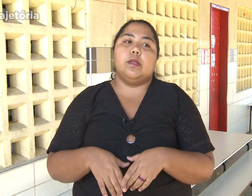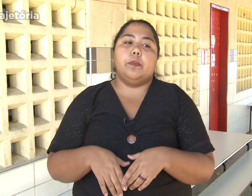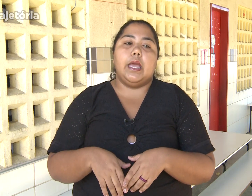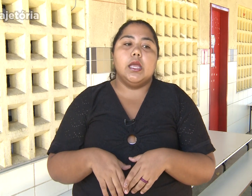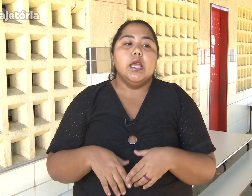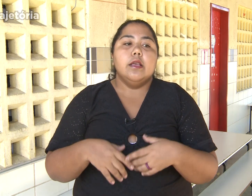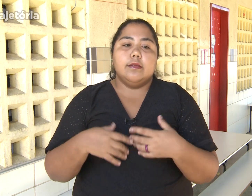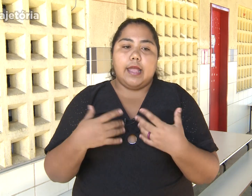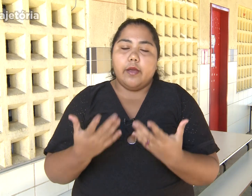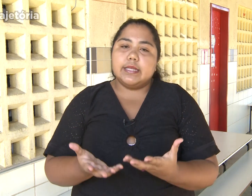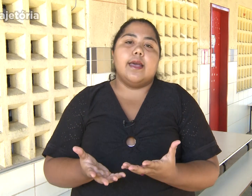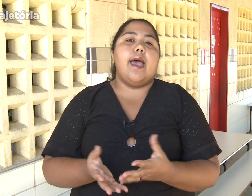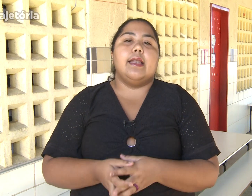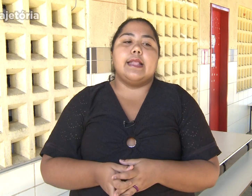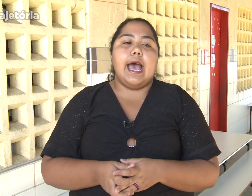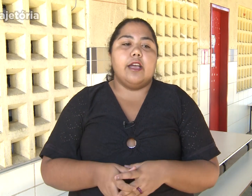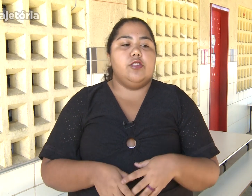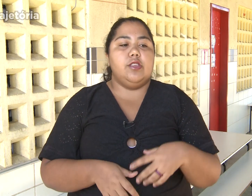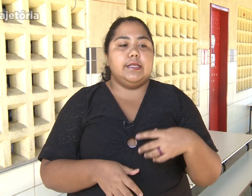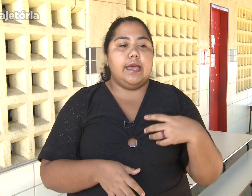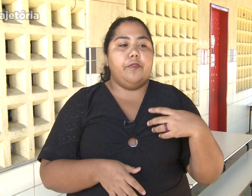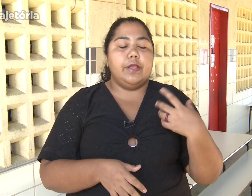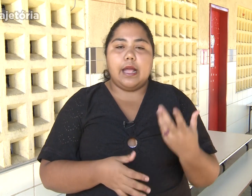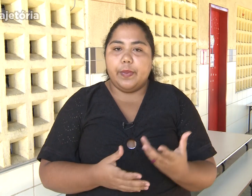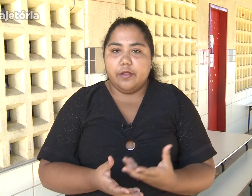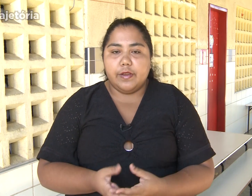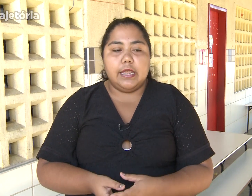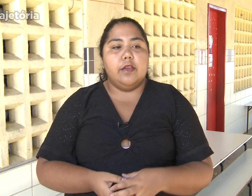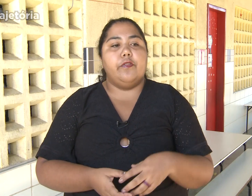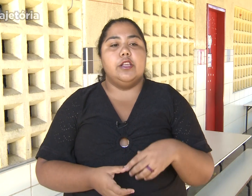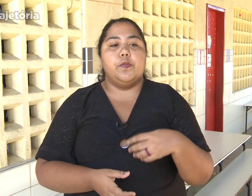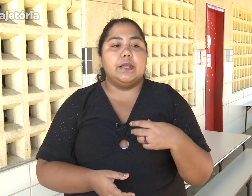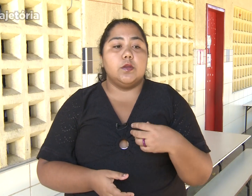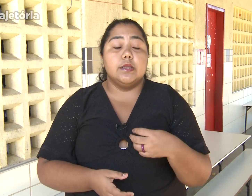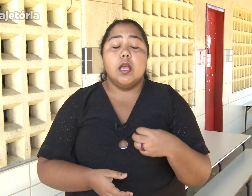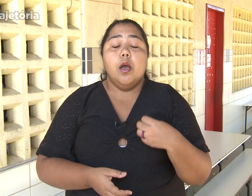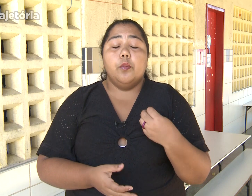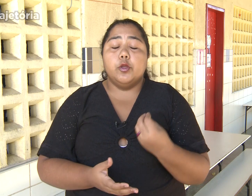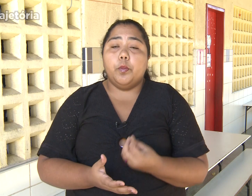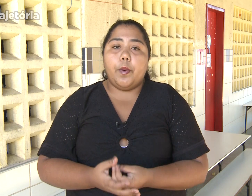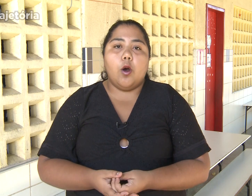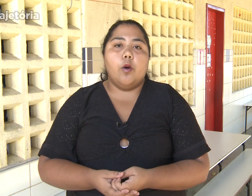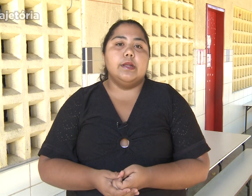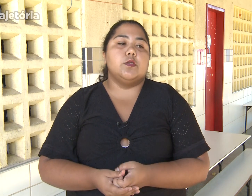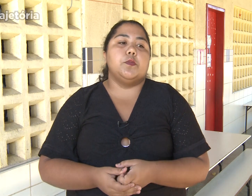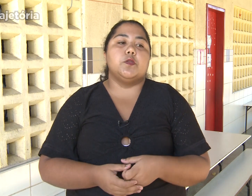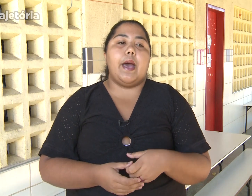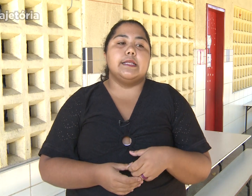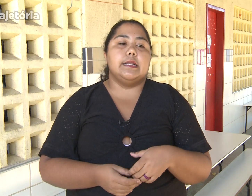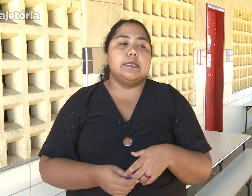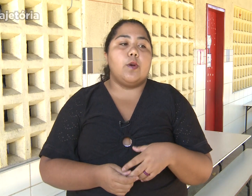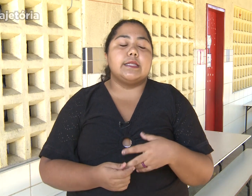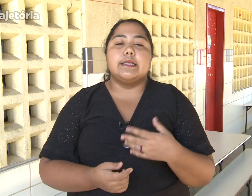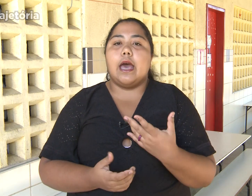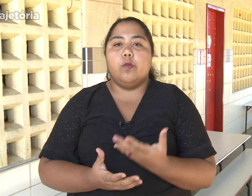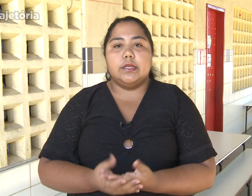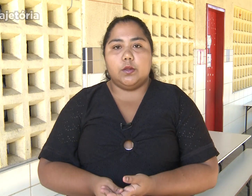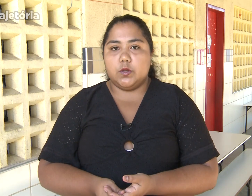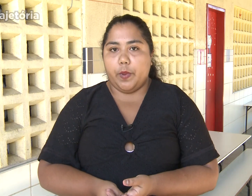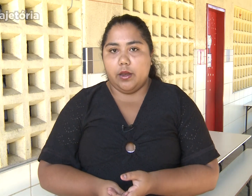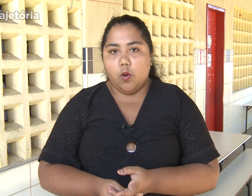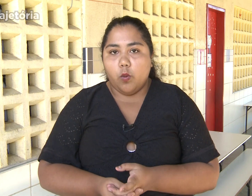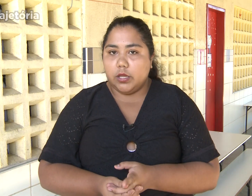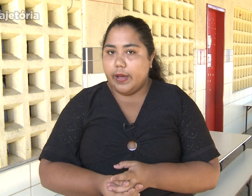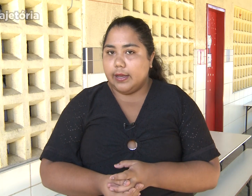Porque eu também tenho essa realidade de ser filha da periferia, filha de pessoas muito pobres. Os meus pais, eles não acessaram o